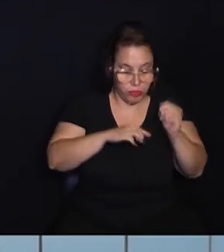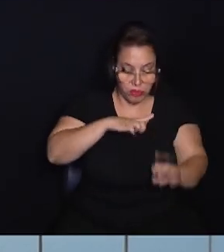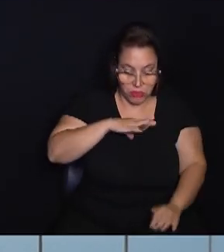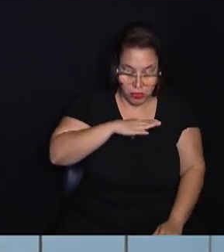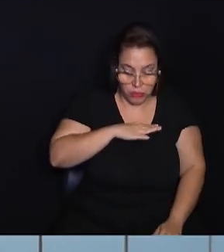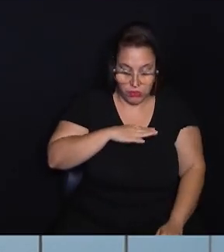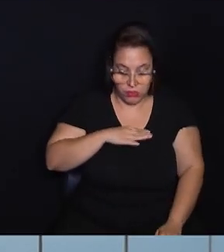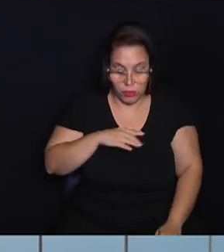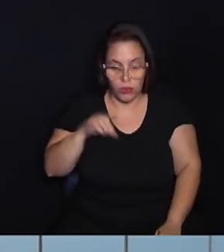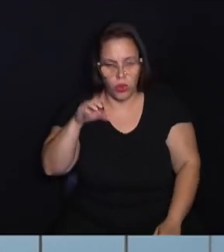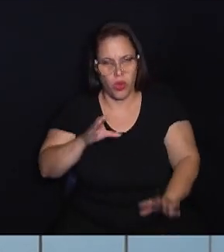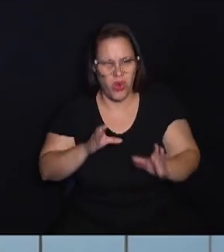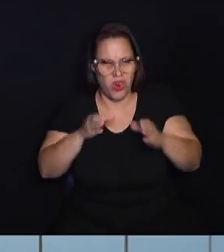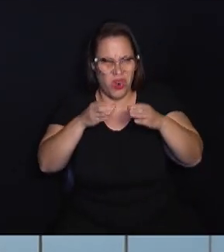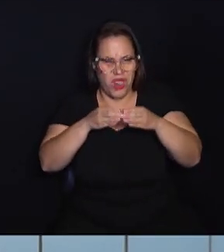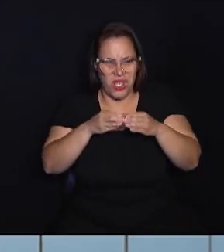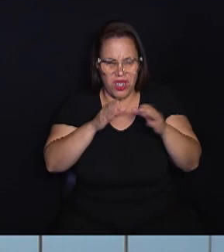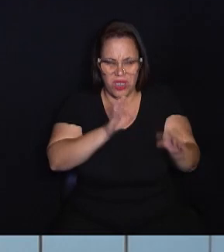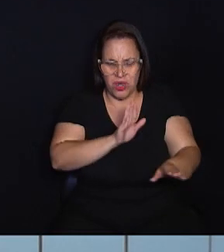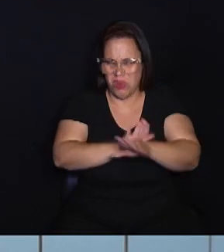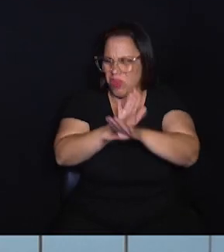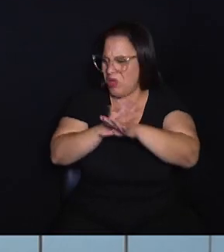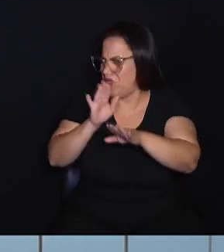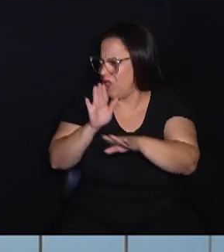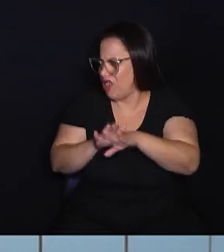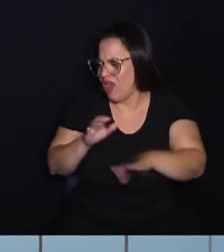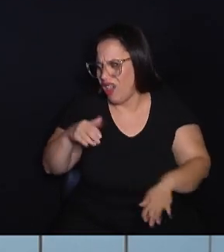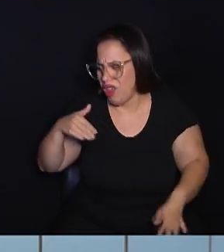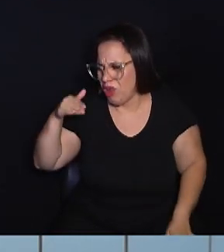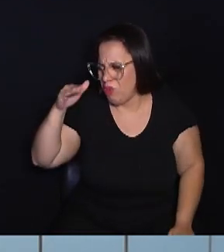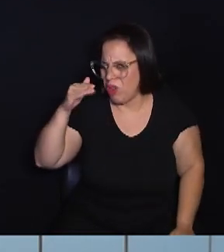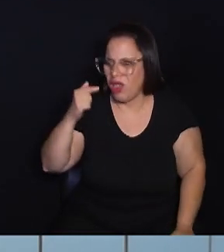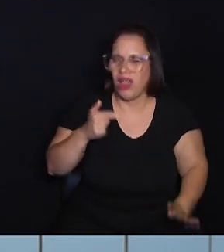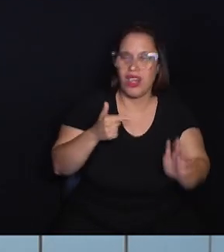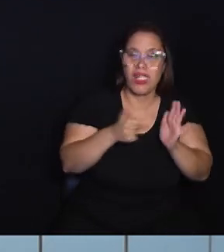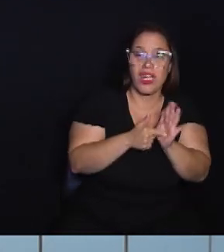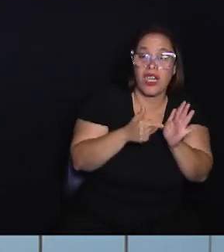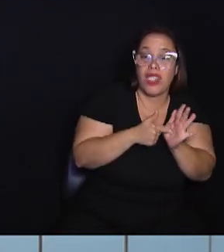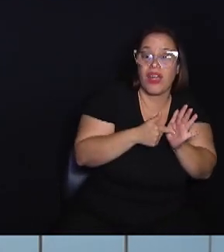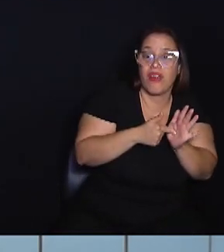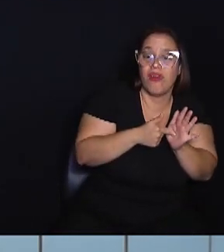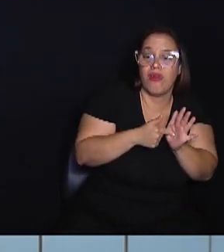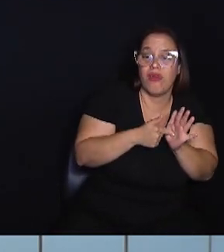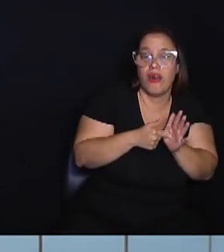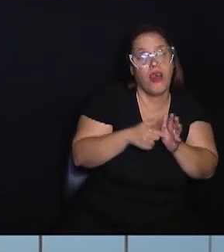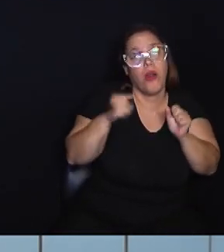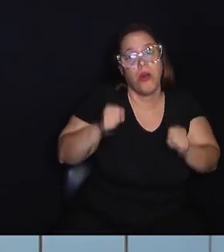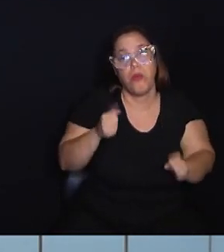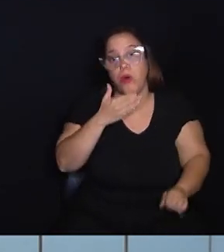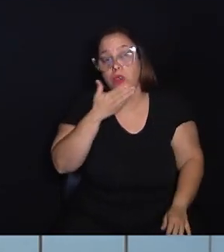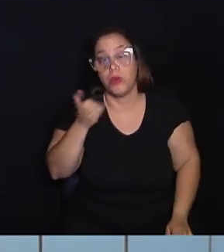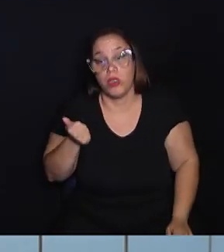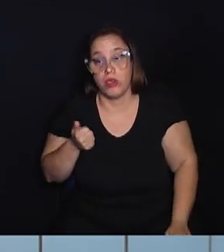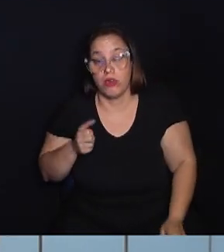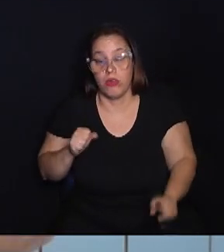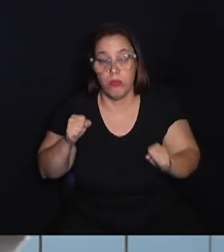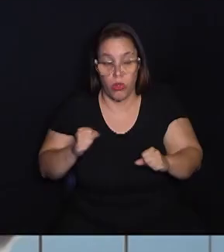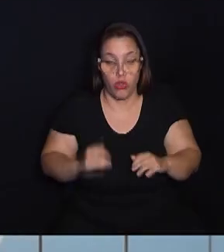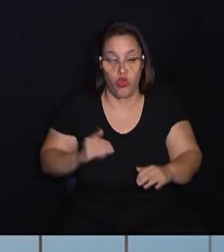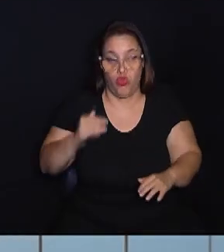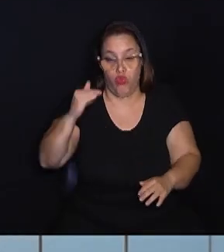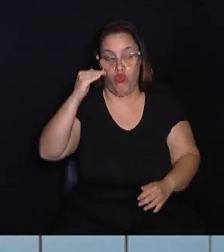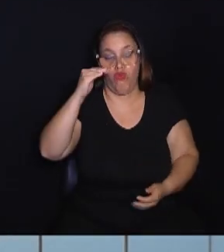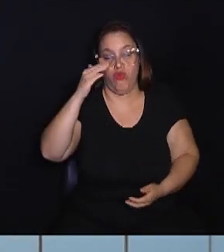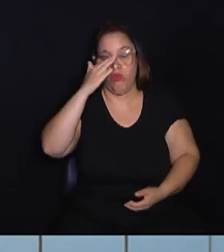um congresso como esse ajuda demais a mostrar que a gente pode melhorar, a gente pode evoluir,